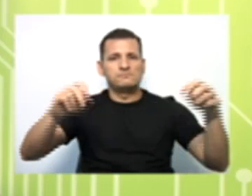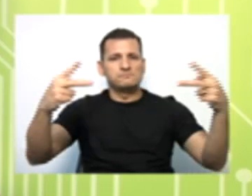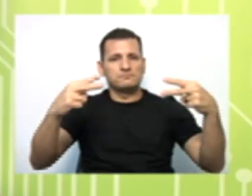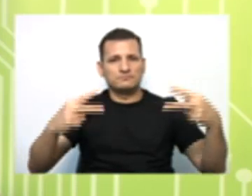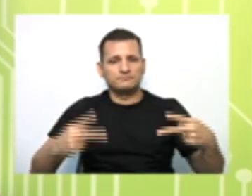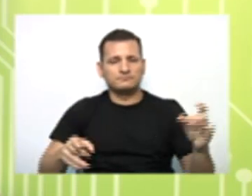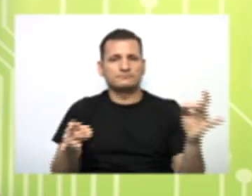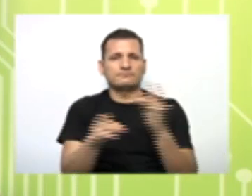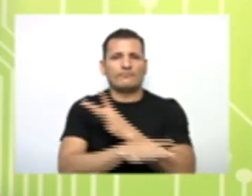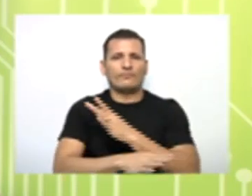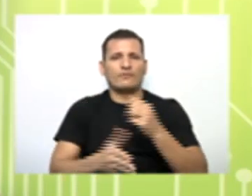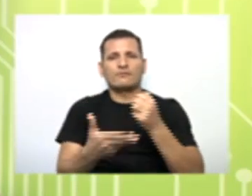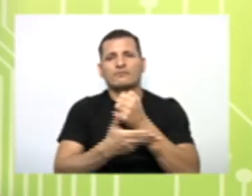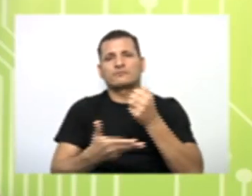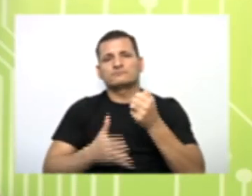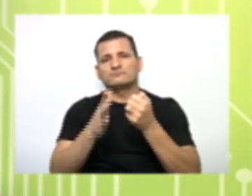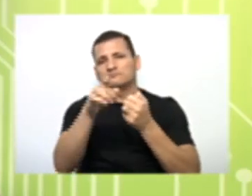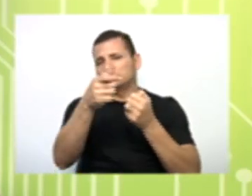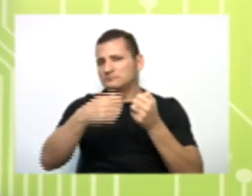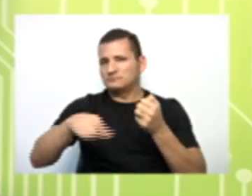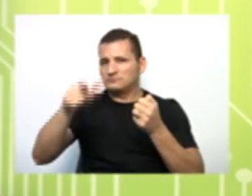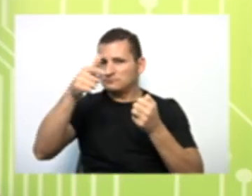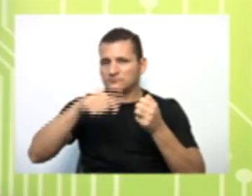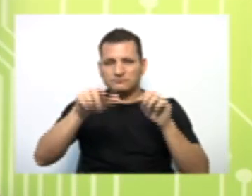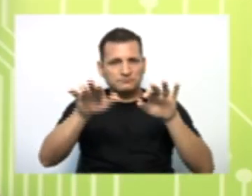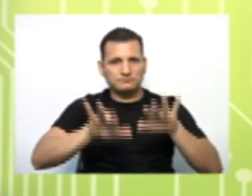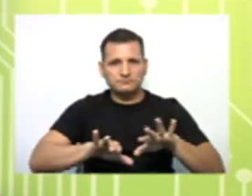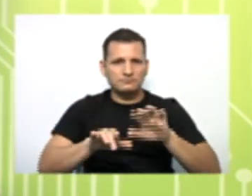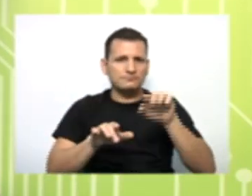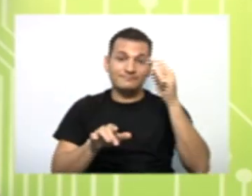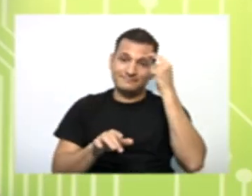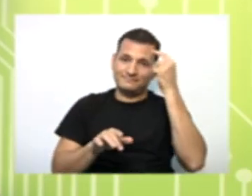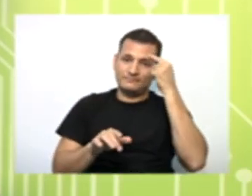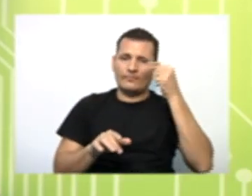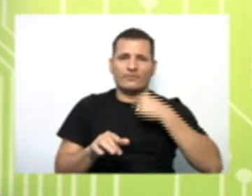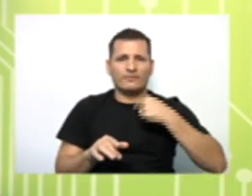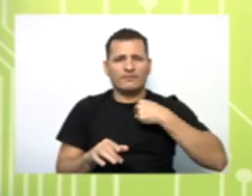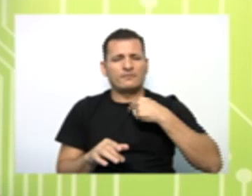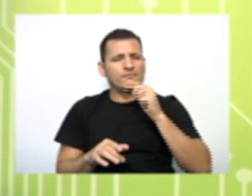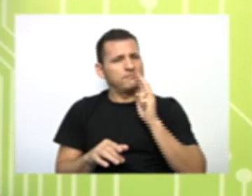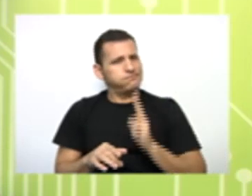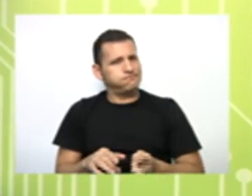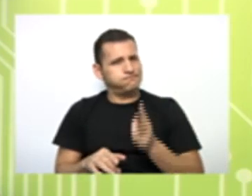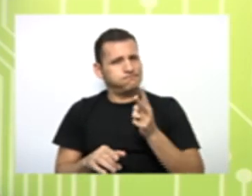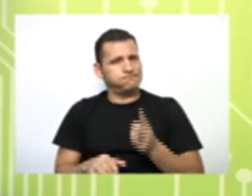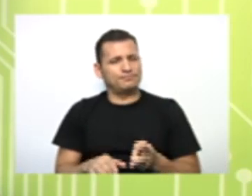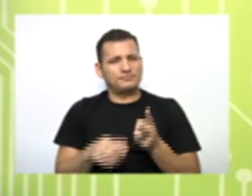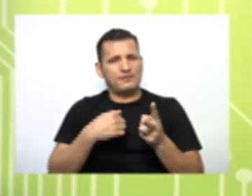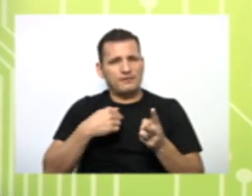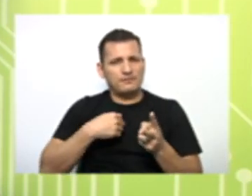sem que você precise escrever tudo de novo, tá? Então não fica pensando assim, meu Deus, toda vez que eu for